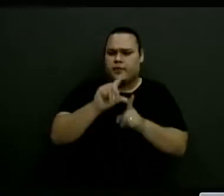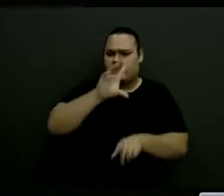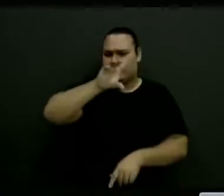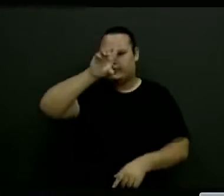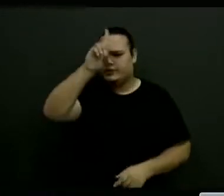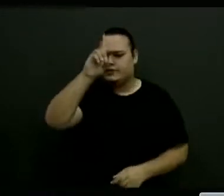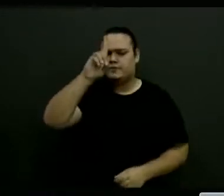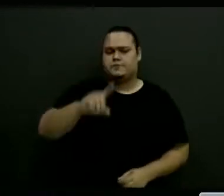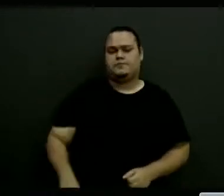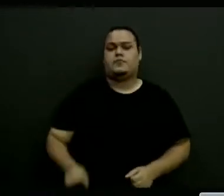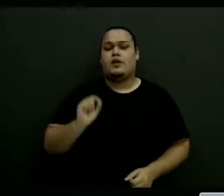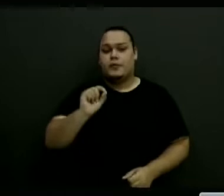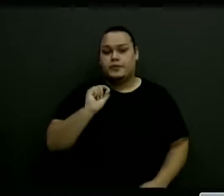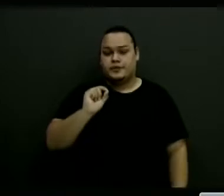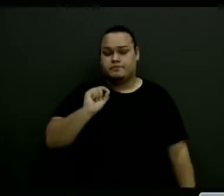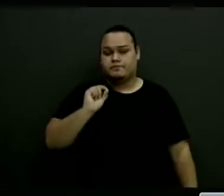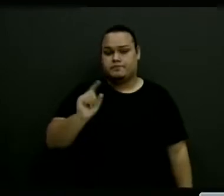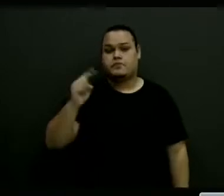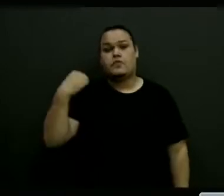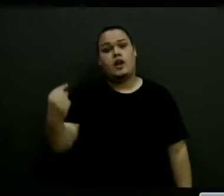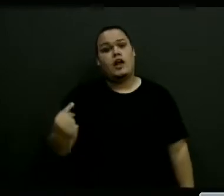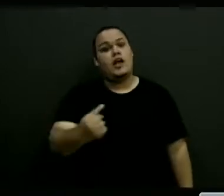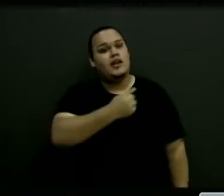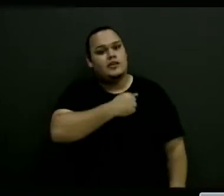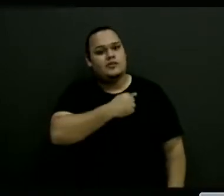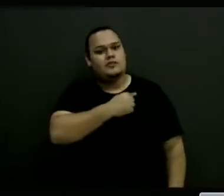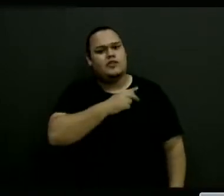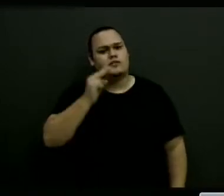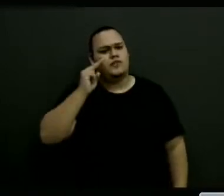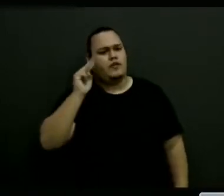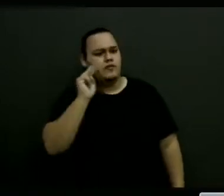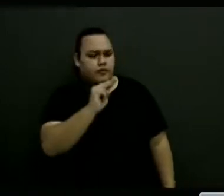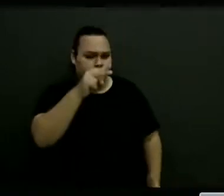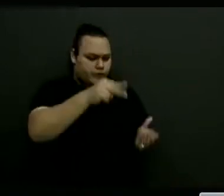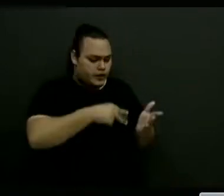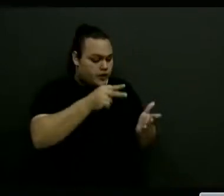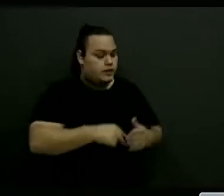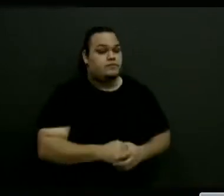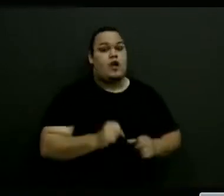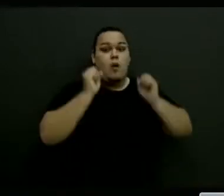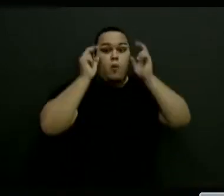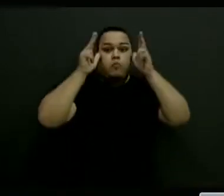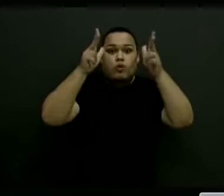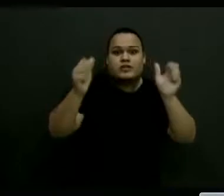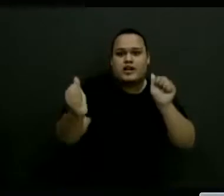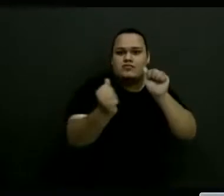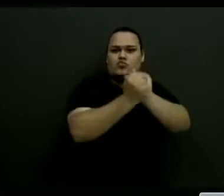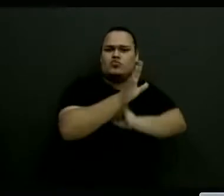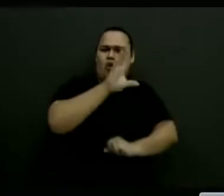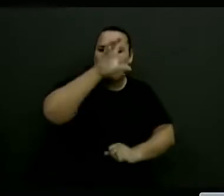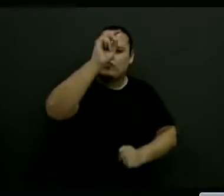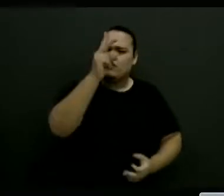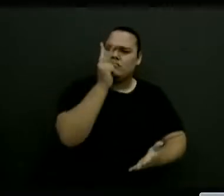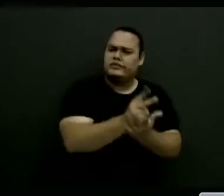que Moisés esteve com o Senhor 40 dias e 40 noites.